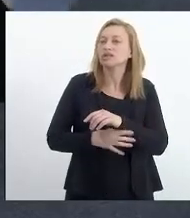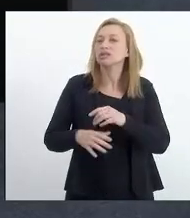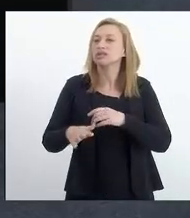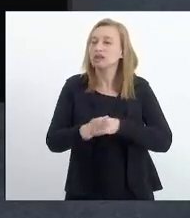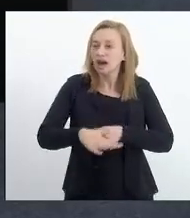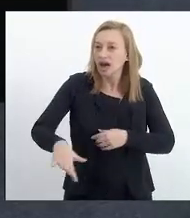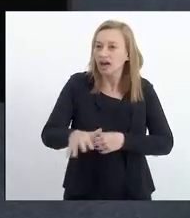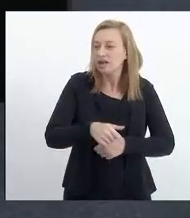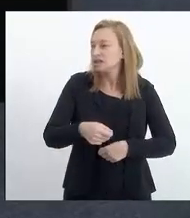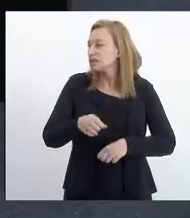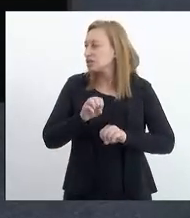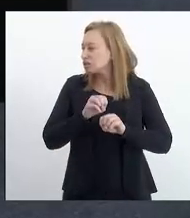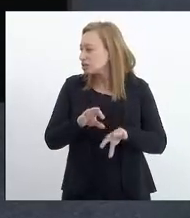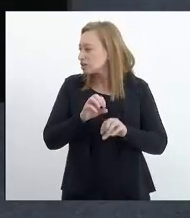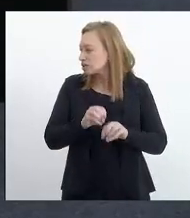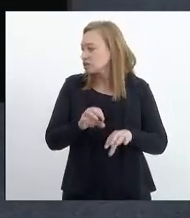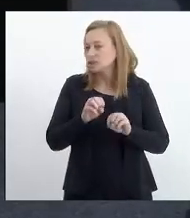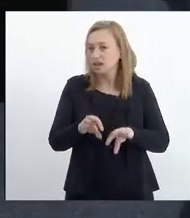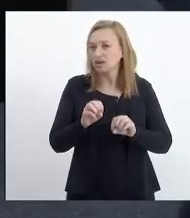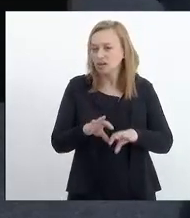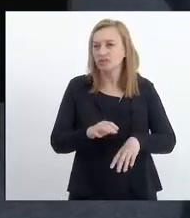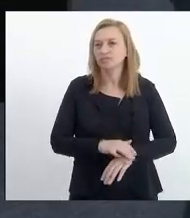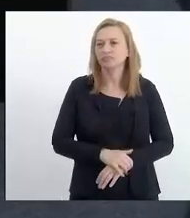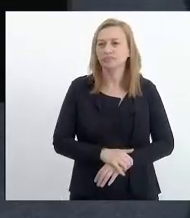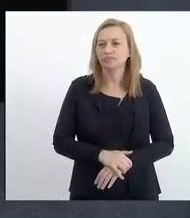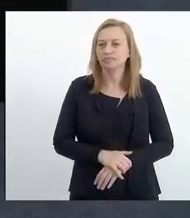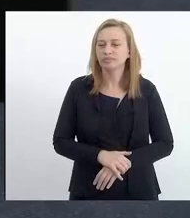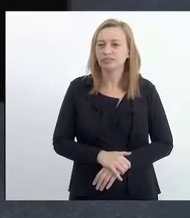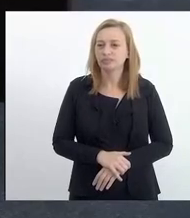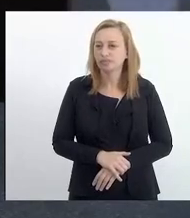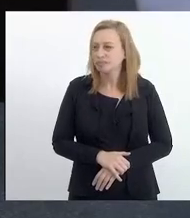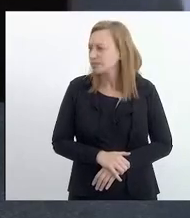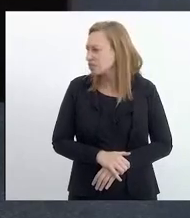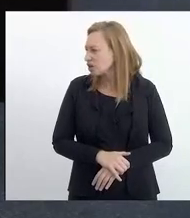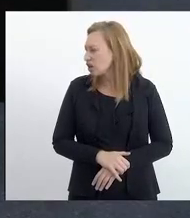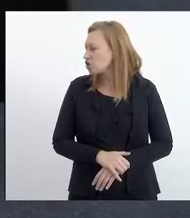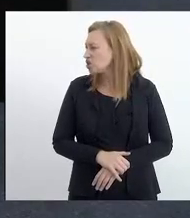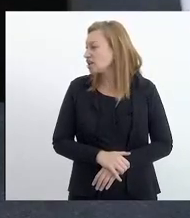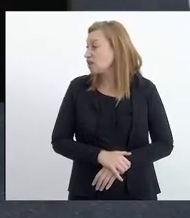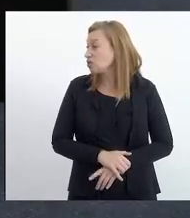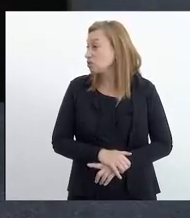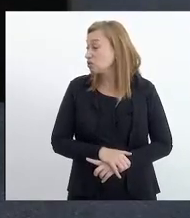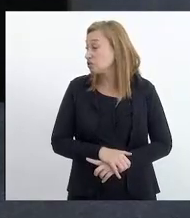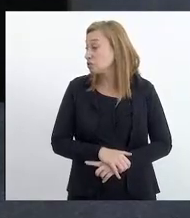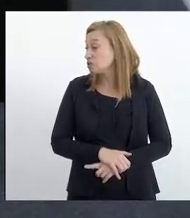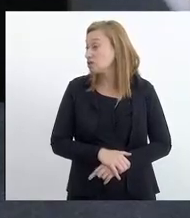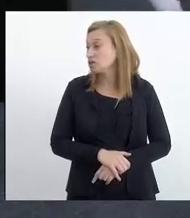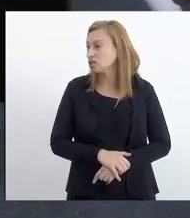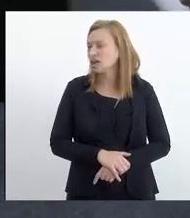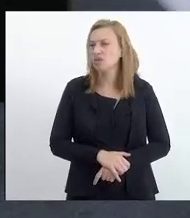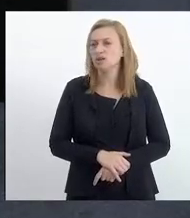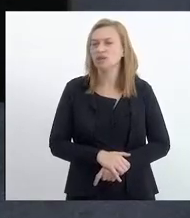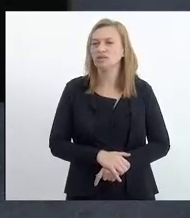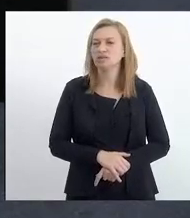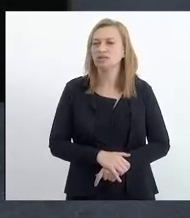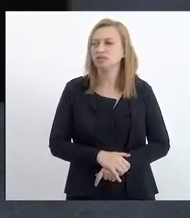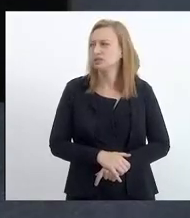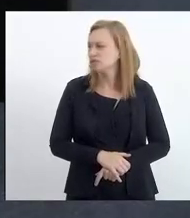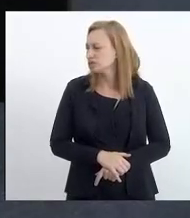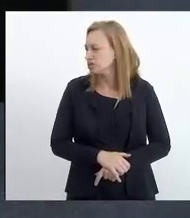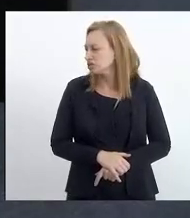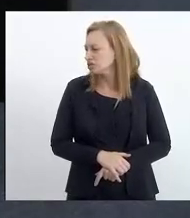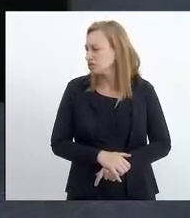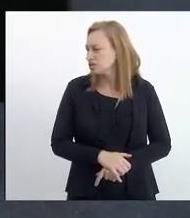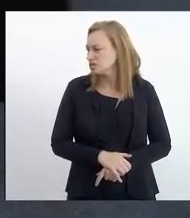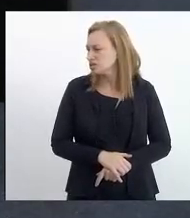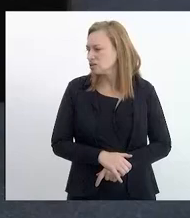educação. E a gente sabe que na prática não é isso. É muito diferente. O que existe na